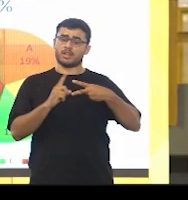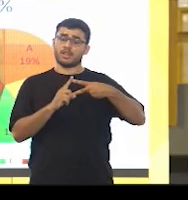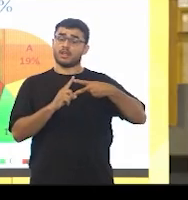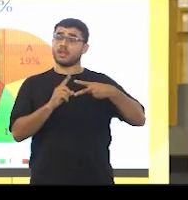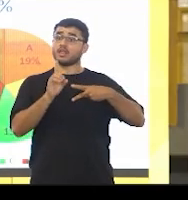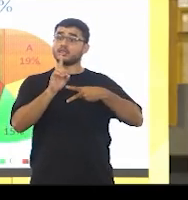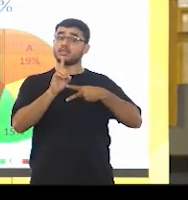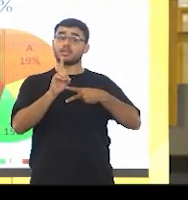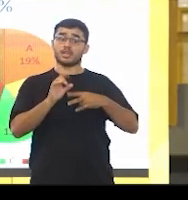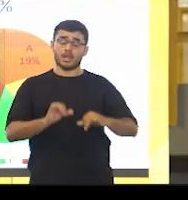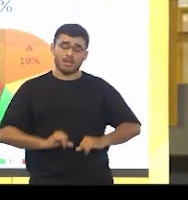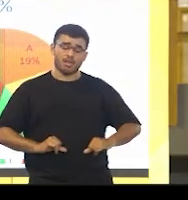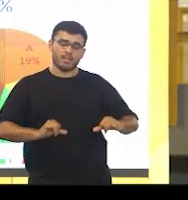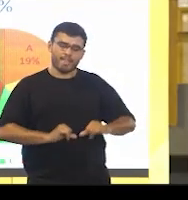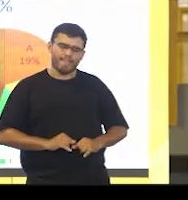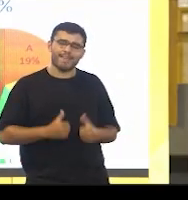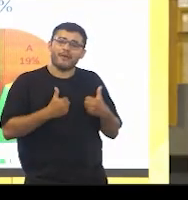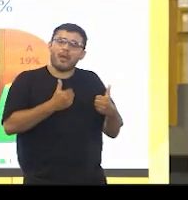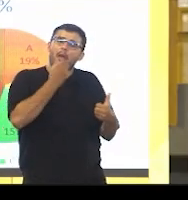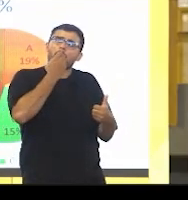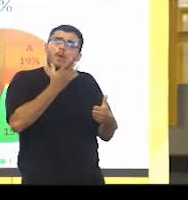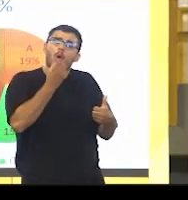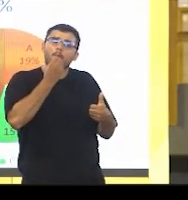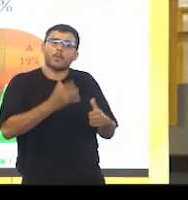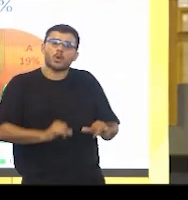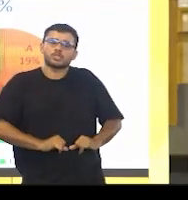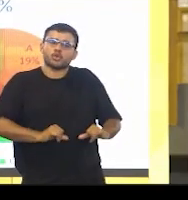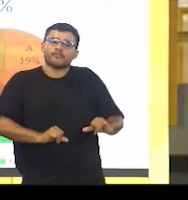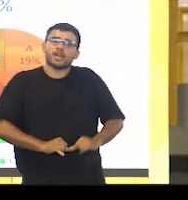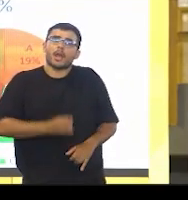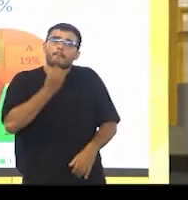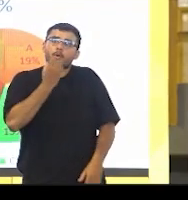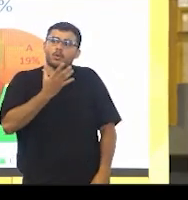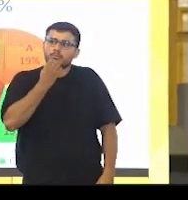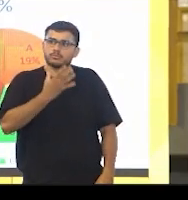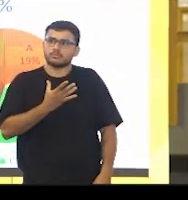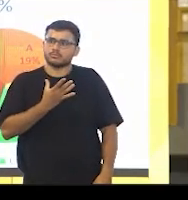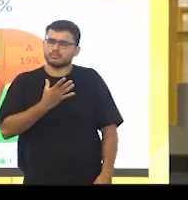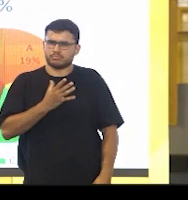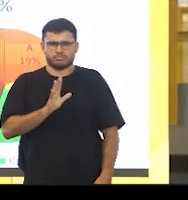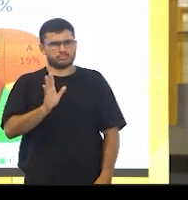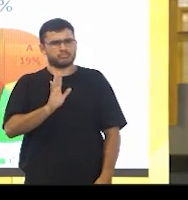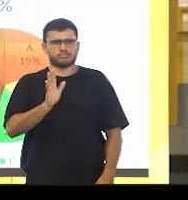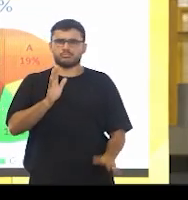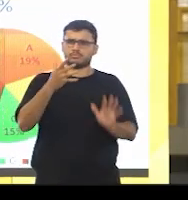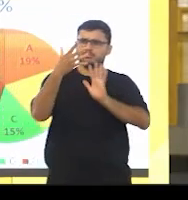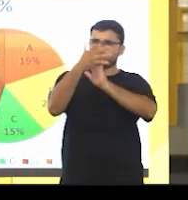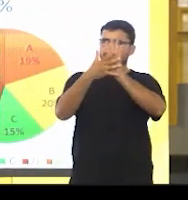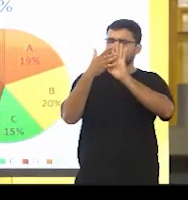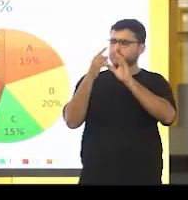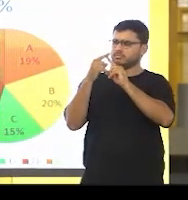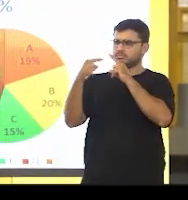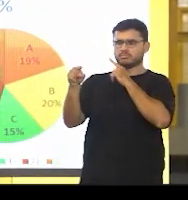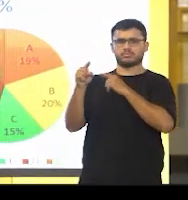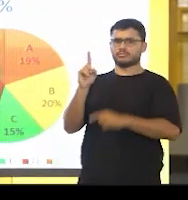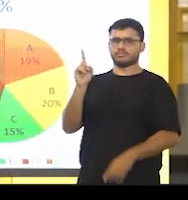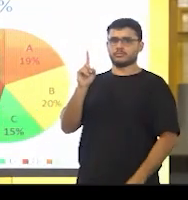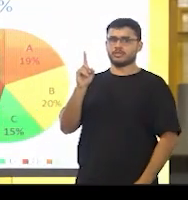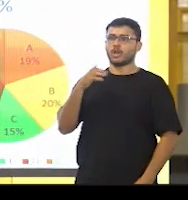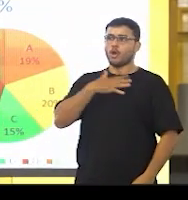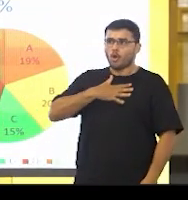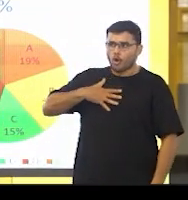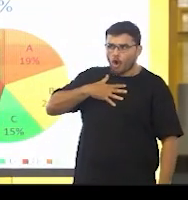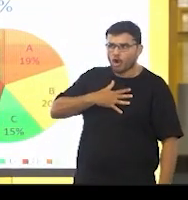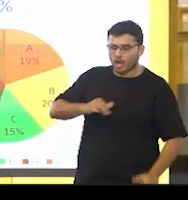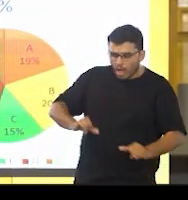sofrimento significa louvá-lo, significa valorizá-lo. Só que o texto está dizendo o quê? Não é que a gente goste